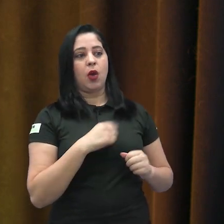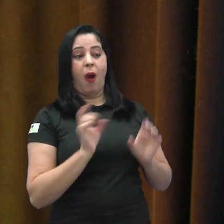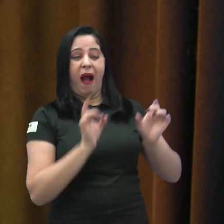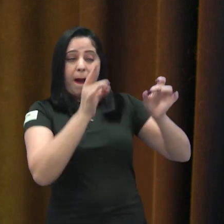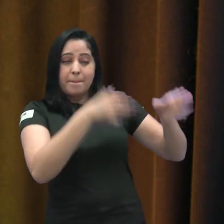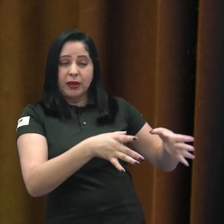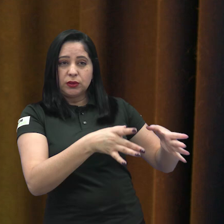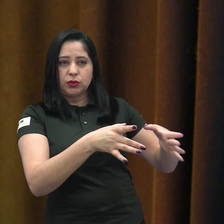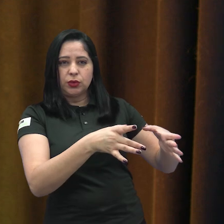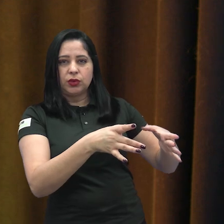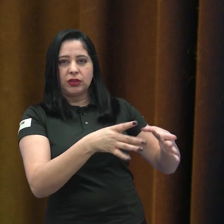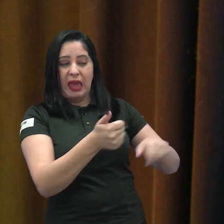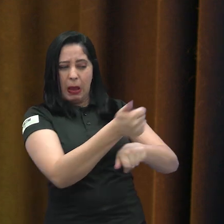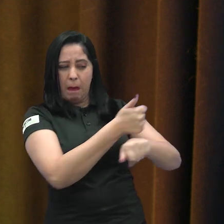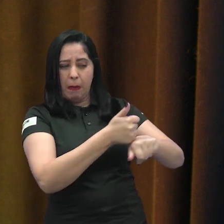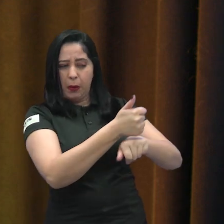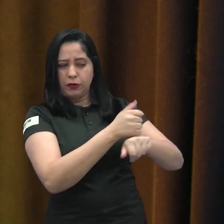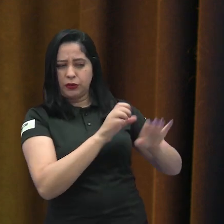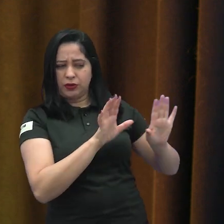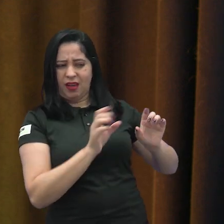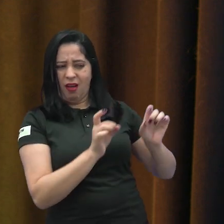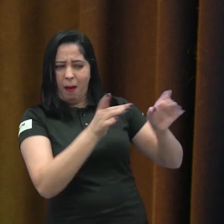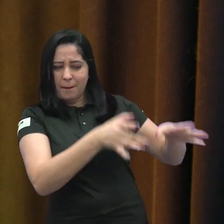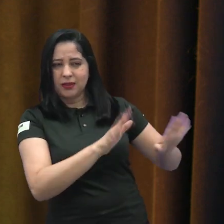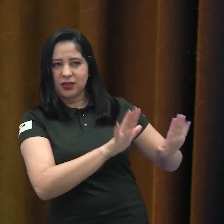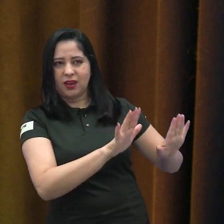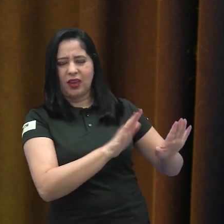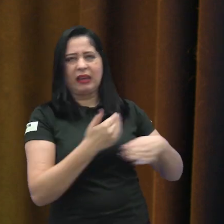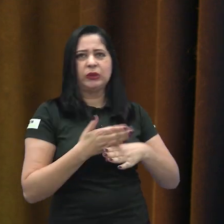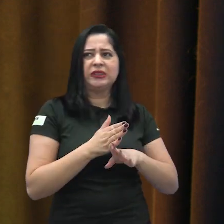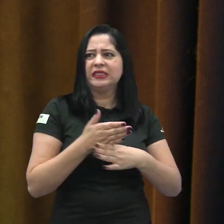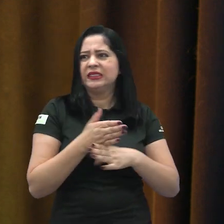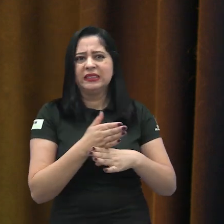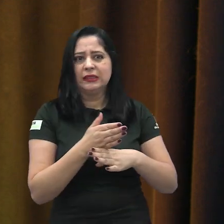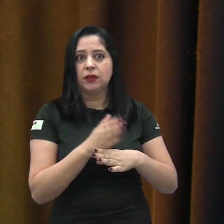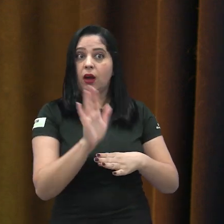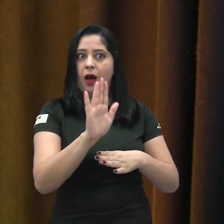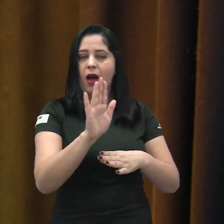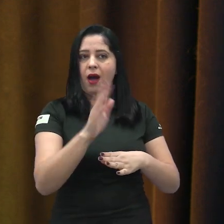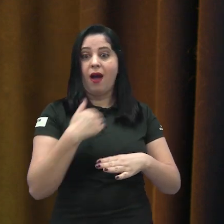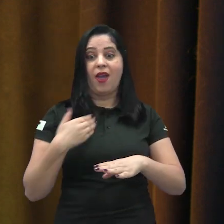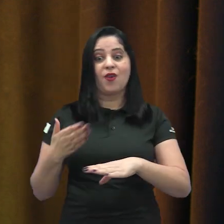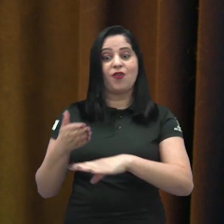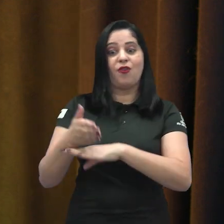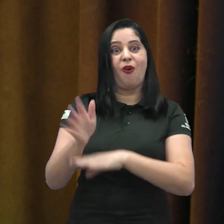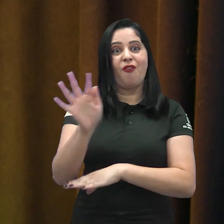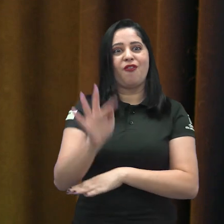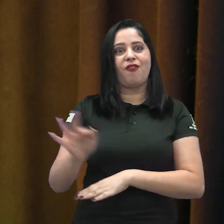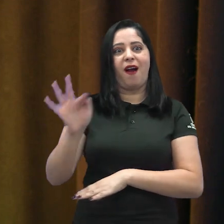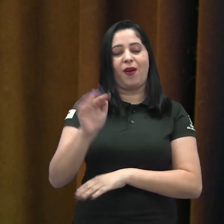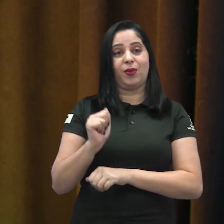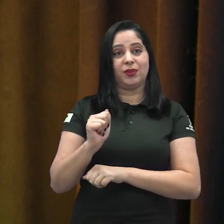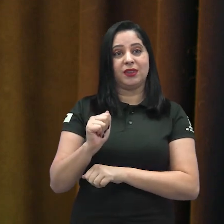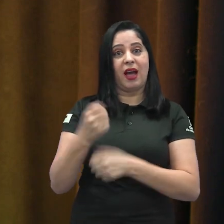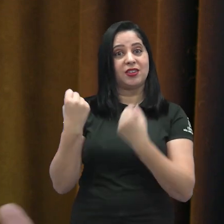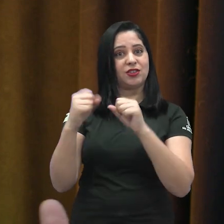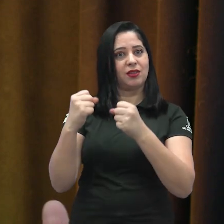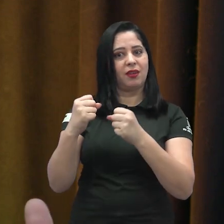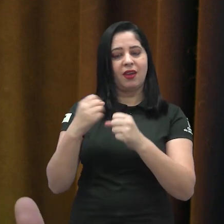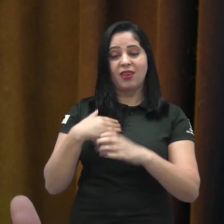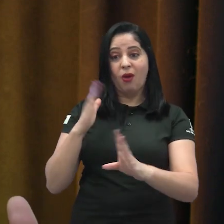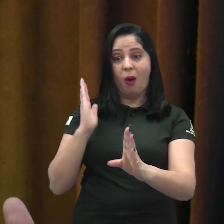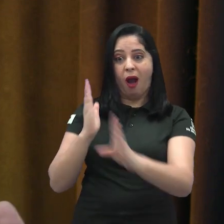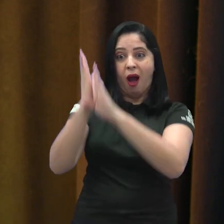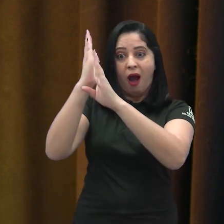carreira como atleta, você fica um pouco perdido, e daí eu falei, não, eu vou fazer educação física, e eu me